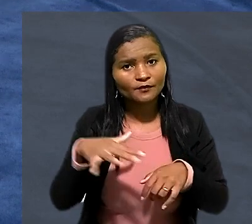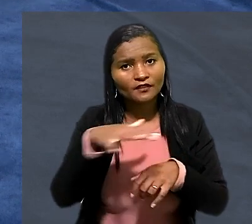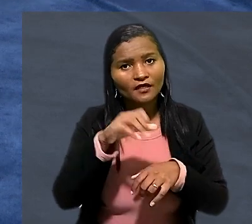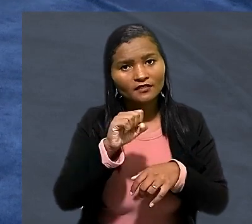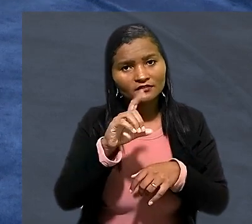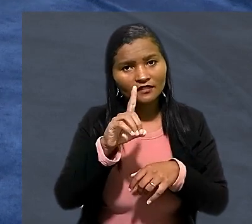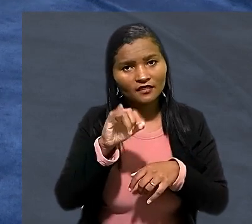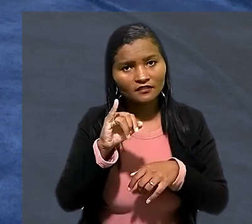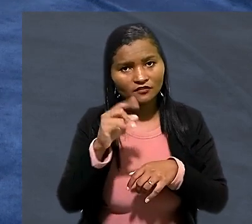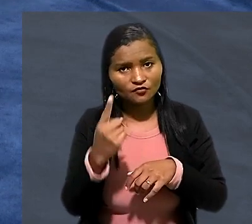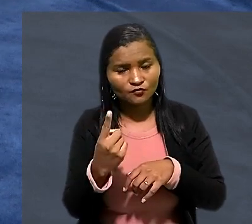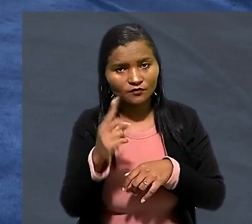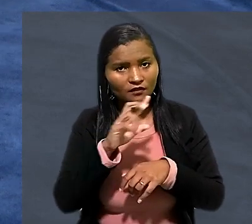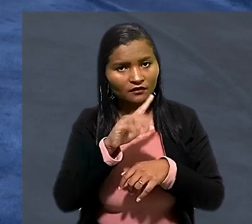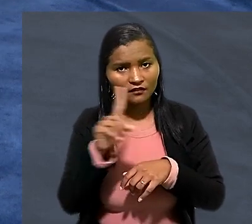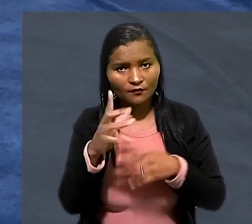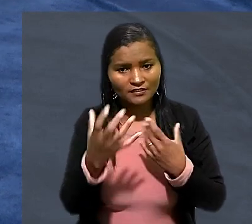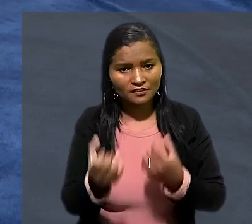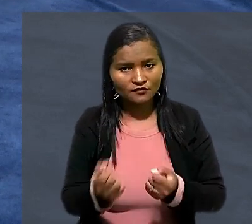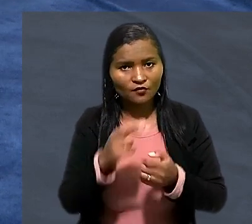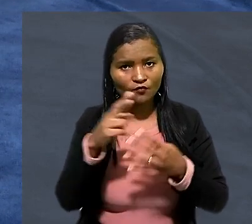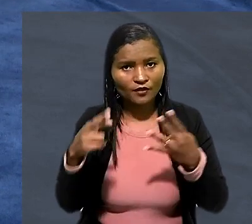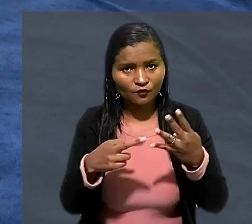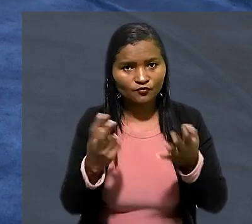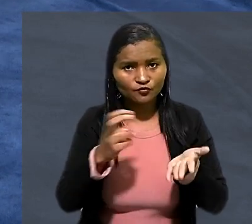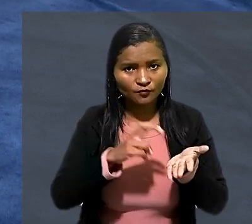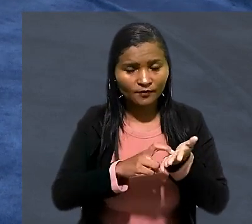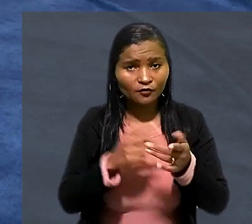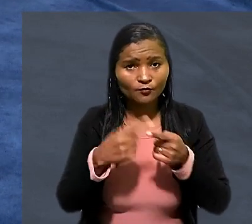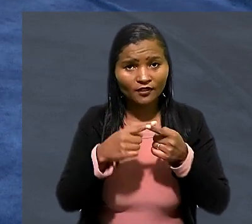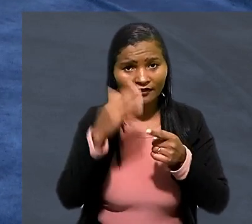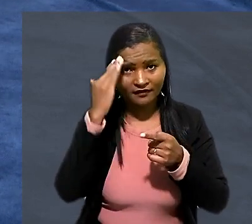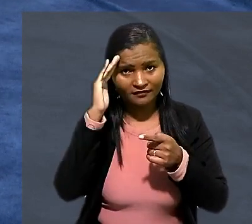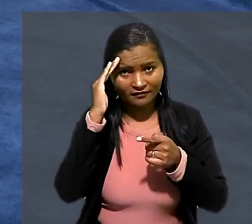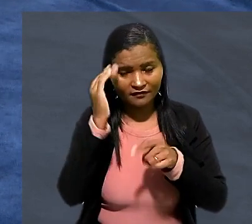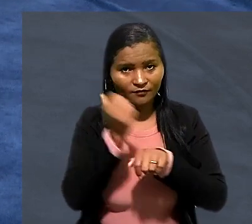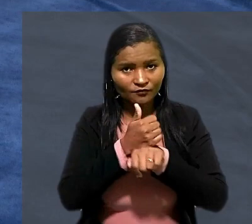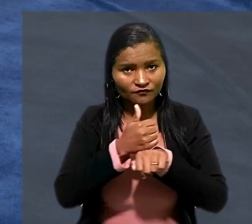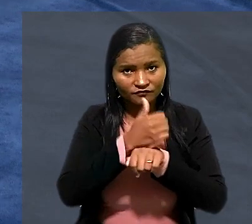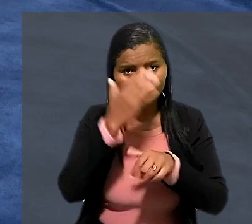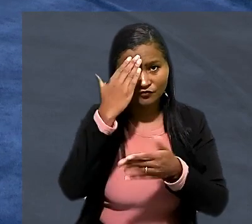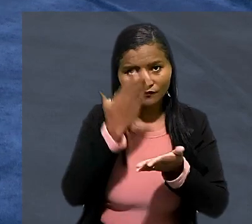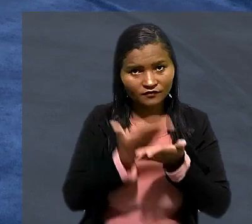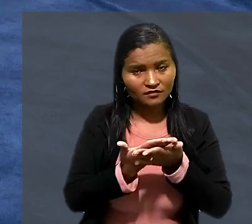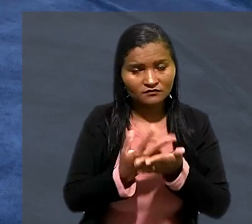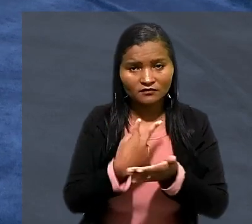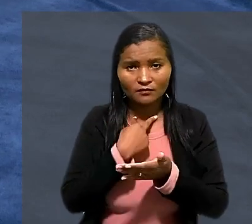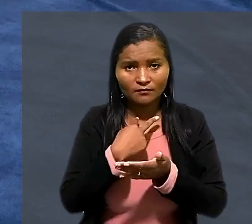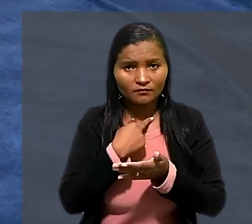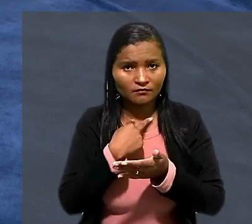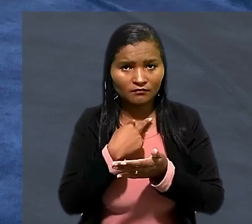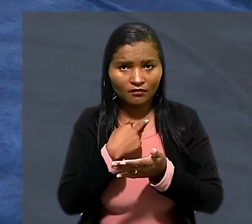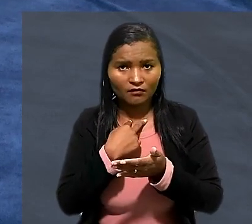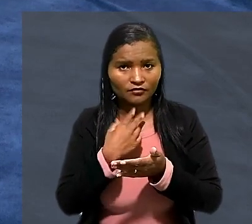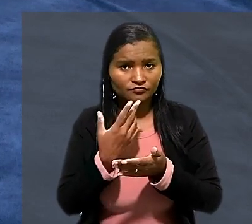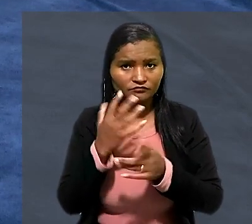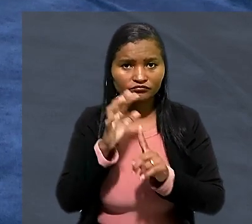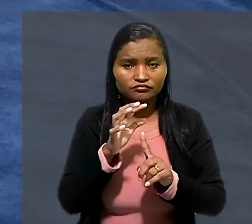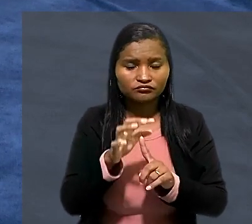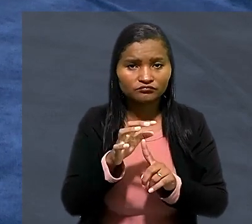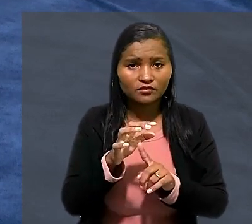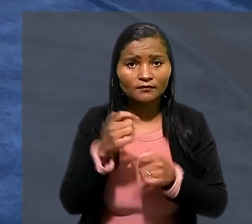a SDI 1 rejeitou o recurso do Banestes por entender que o exercício de cargo de confiança não pode ser presumido,